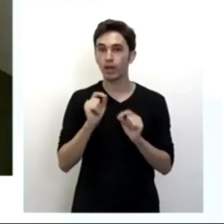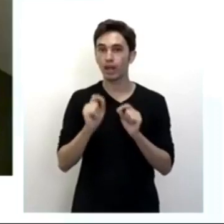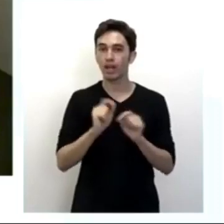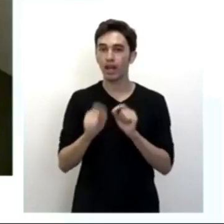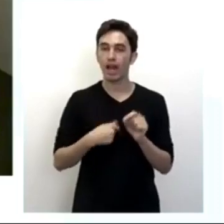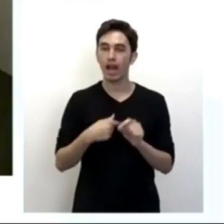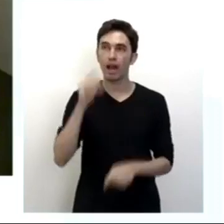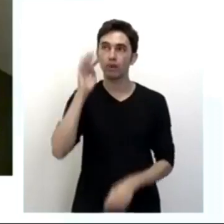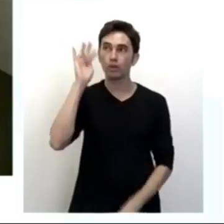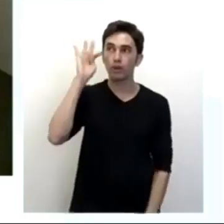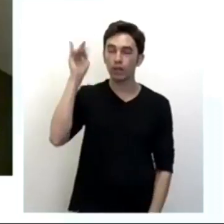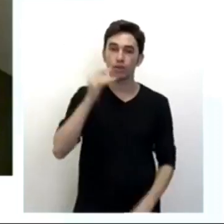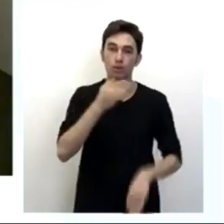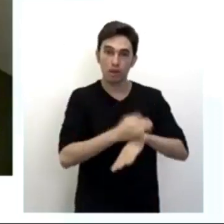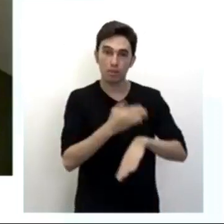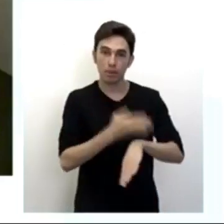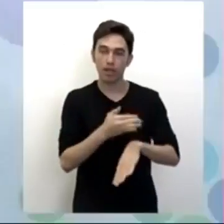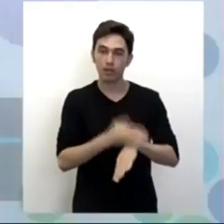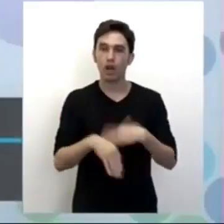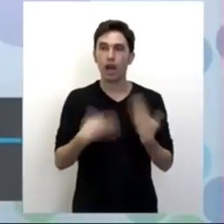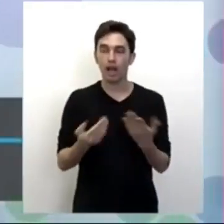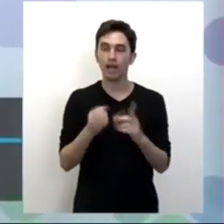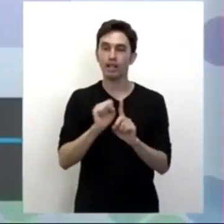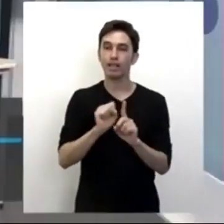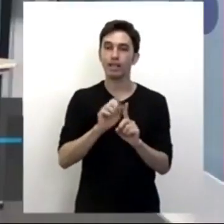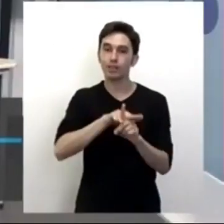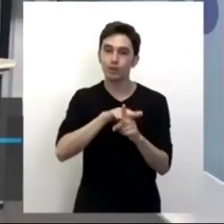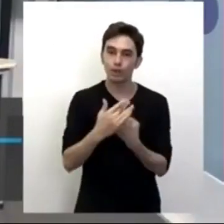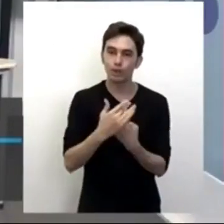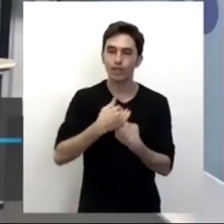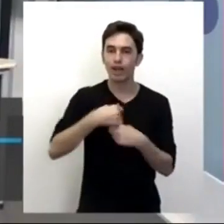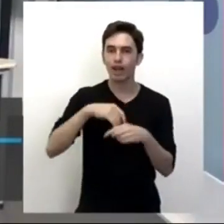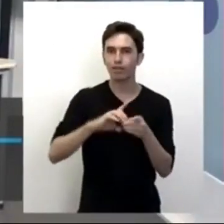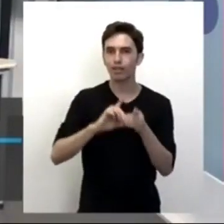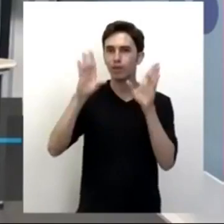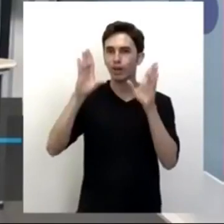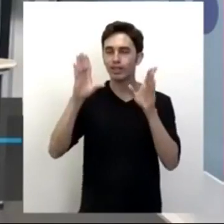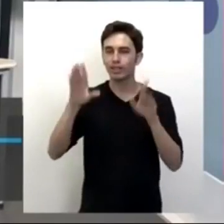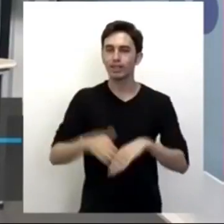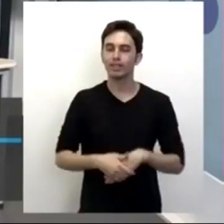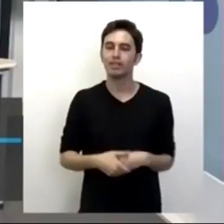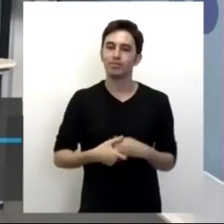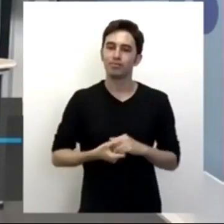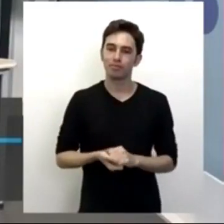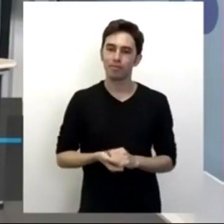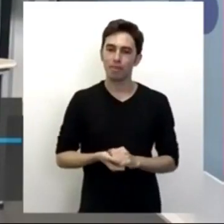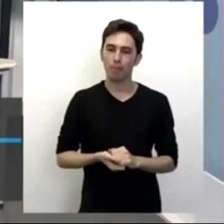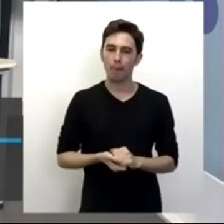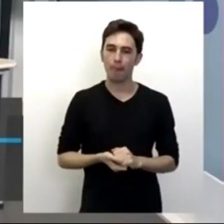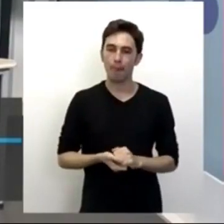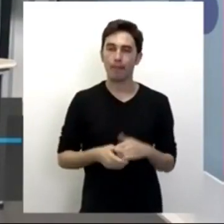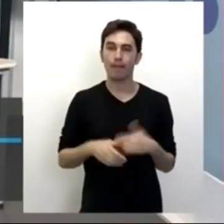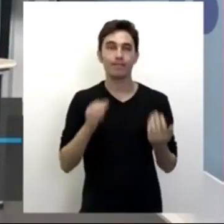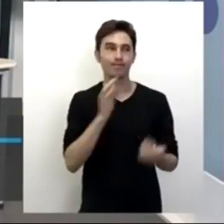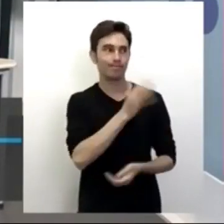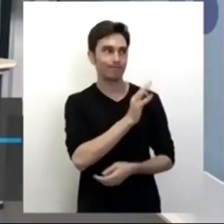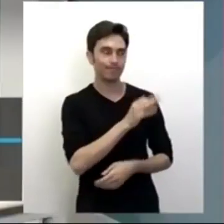à social-democracia. Não é isso, professora? Exatamente, Alcides. É importante os nossos